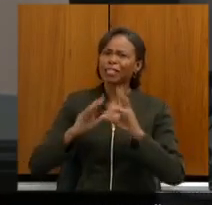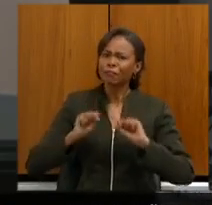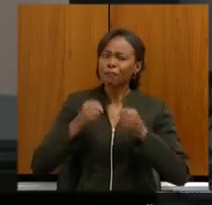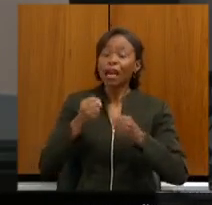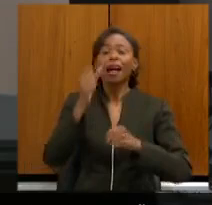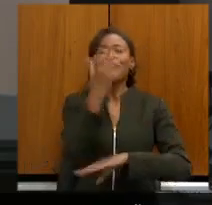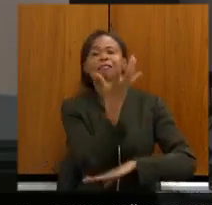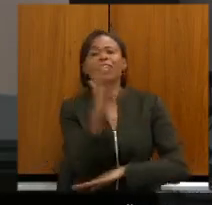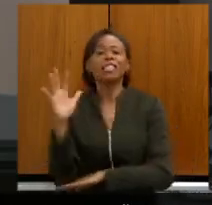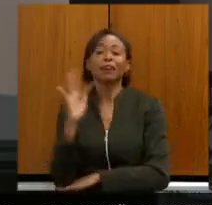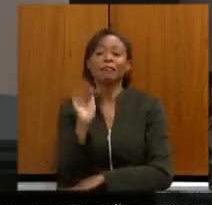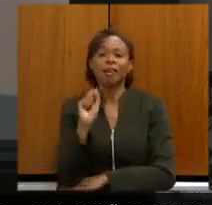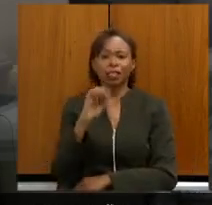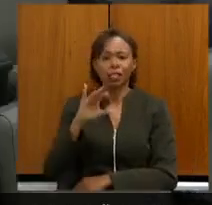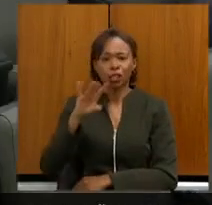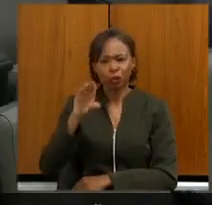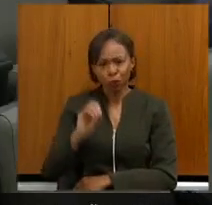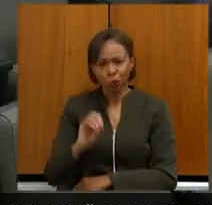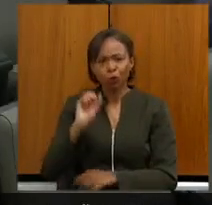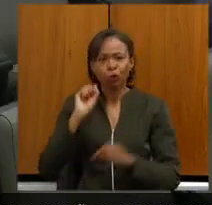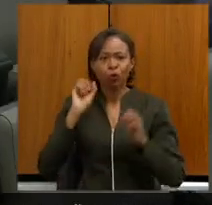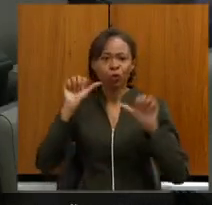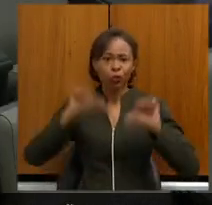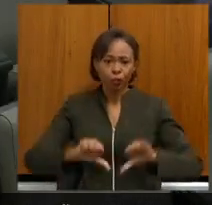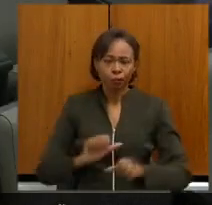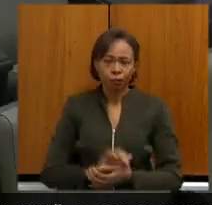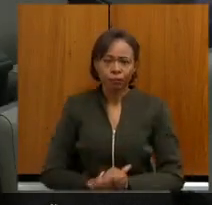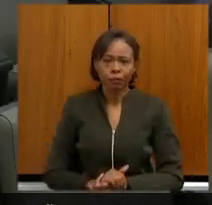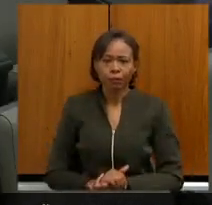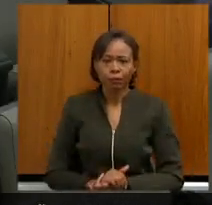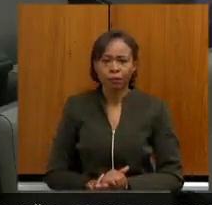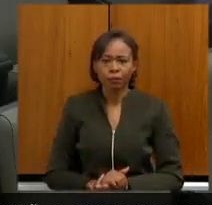pé e Fascismo no chão obrigada E aí